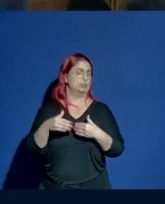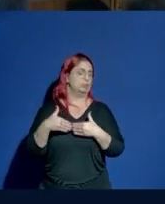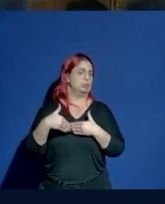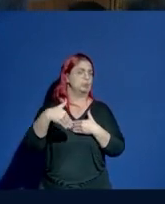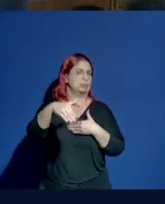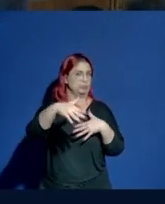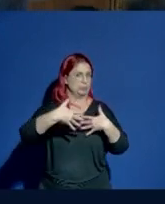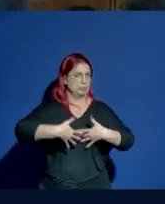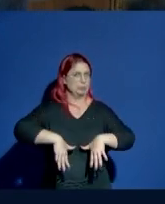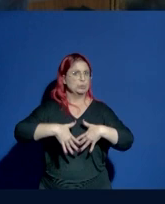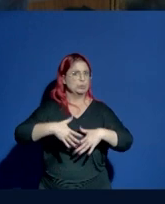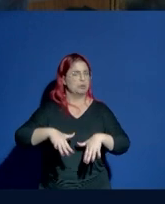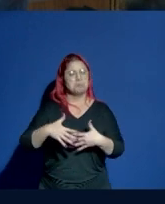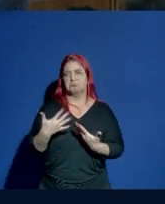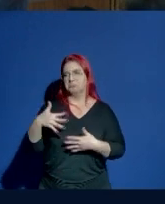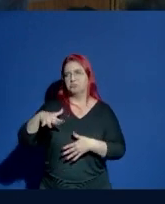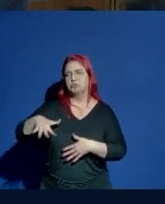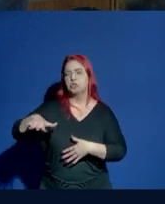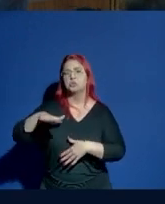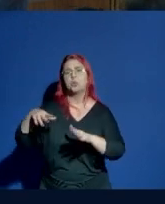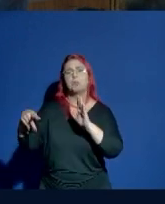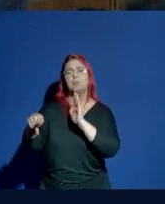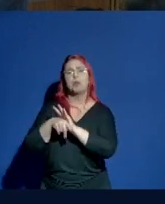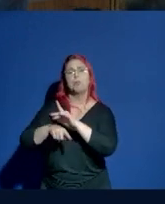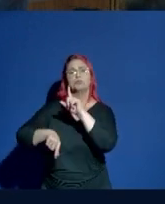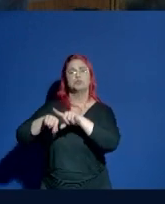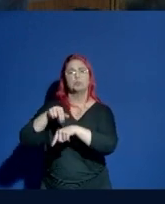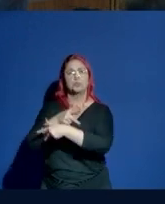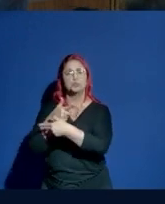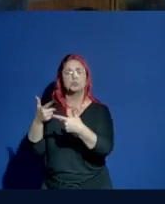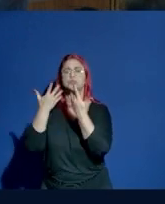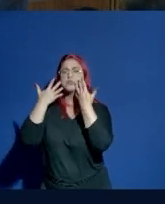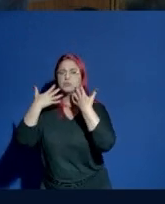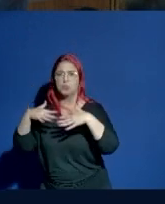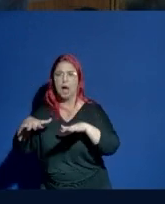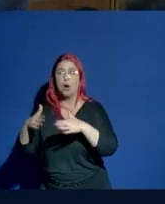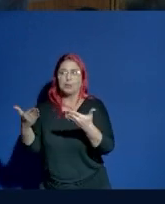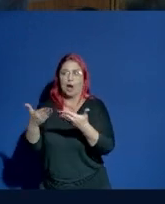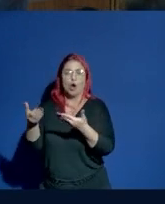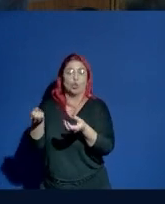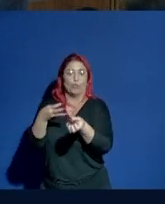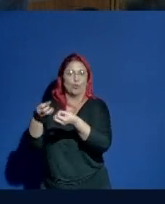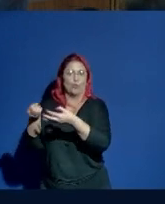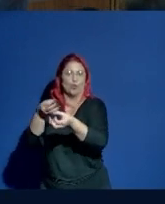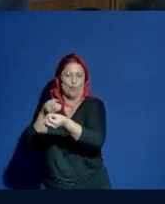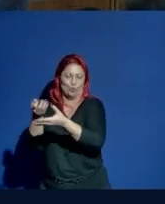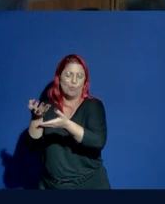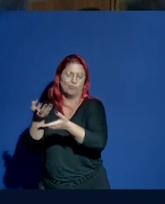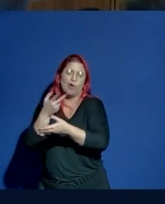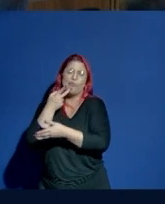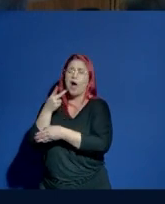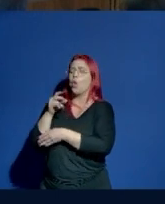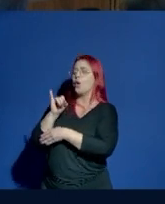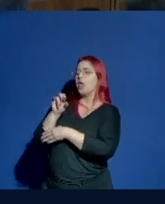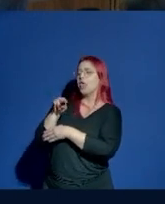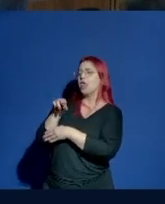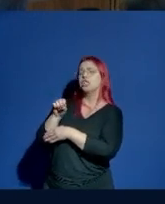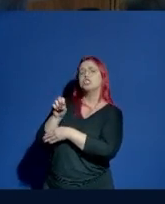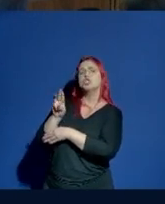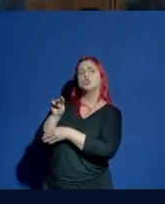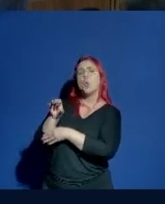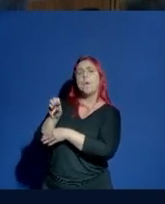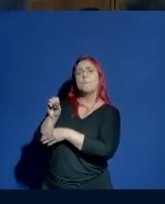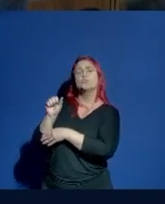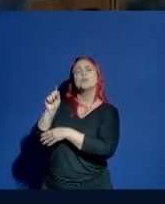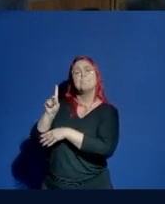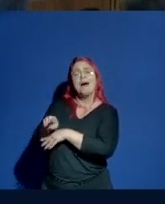setor, tanto o setor de insumos do Brasil, que está cada vez mais se reinventando, né? Eu falo do setor de insumos, a gente fala